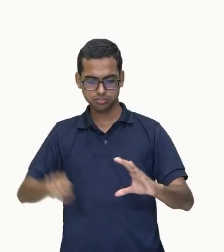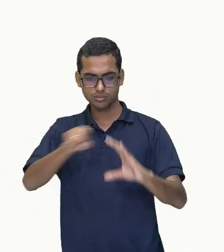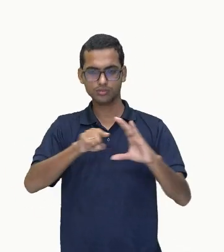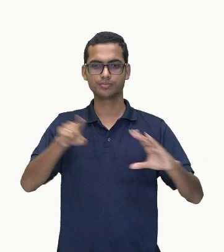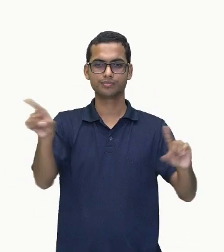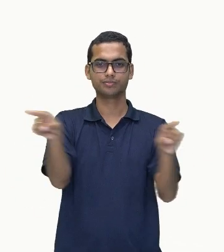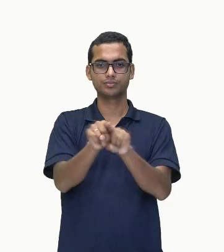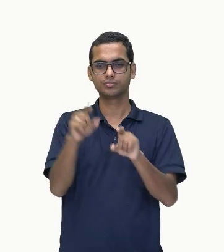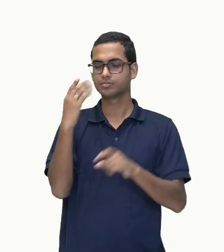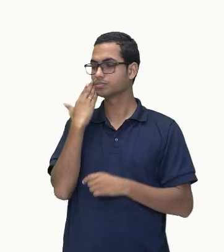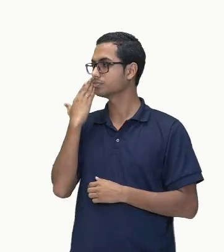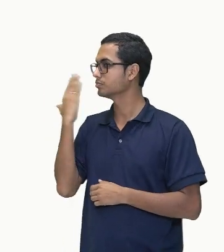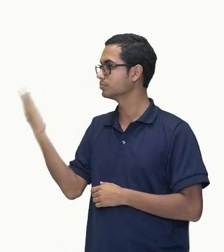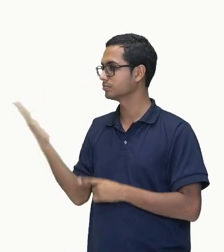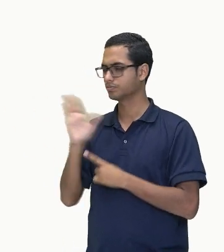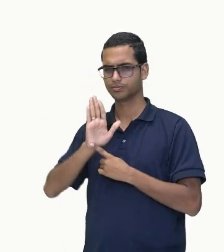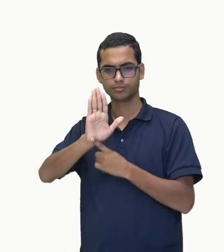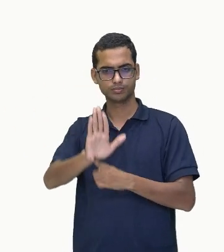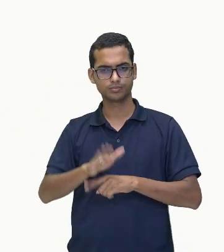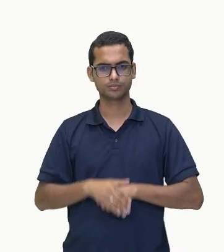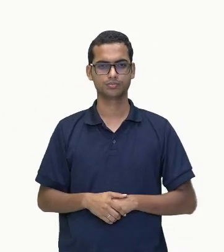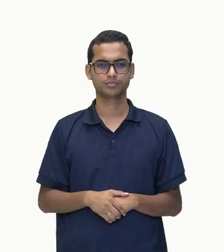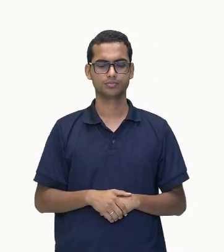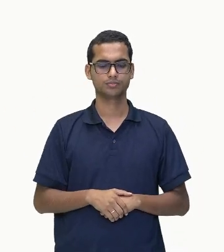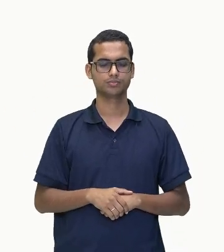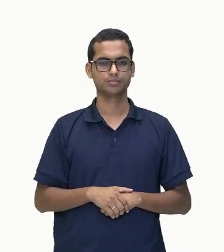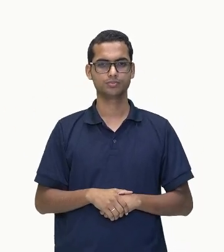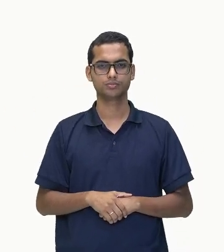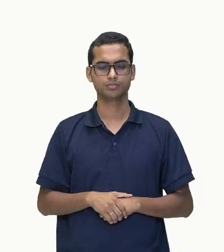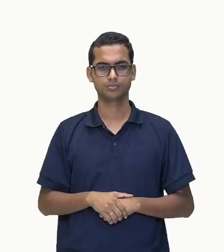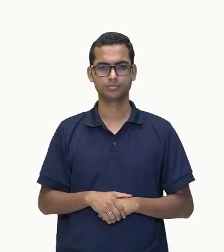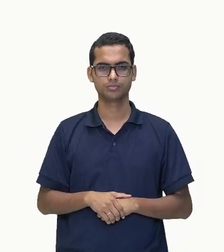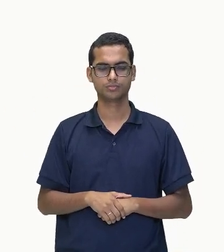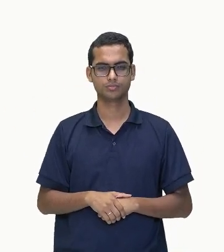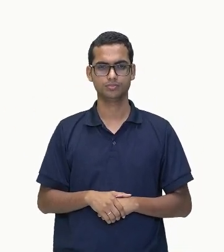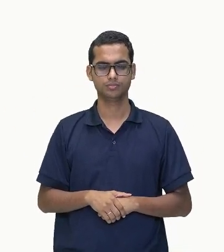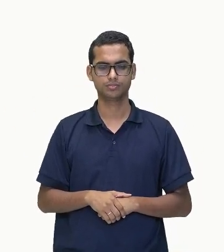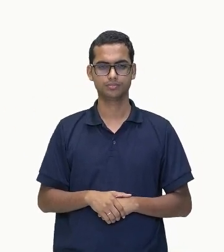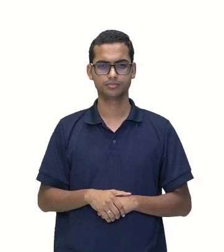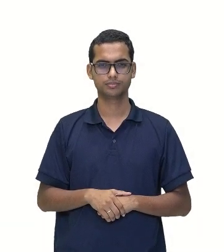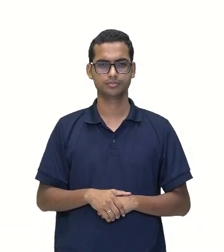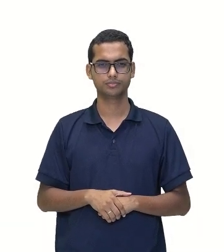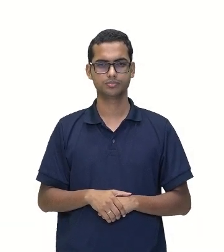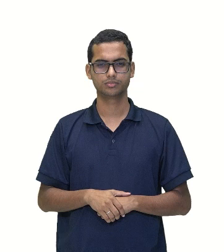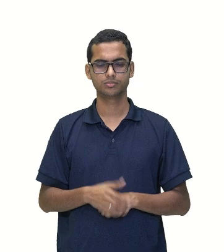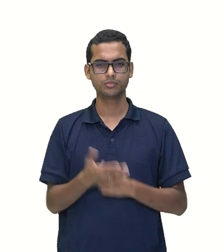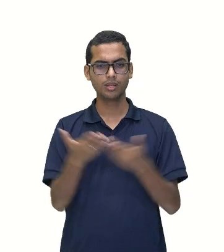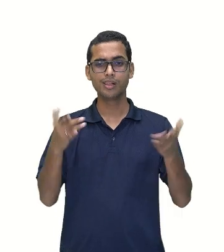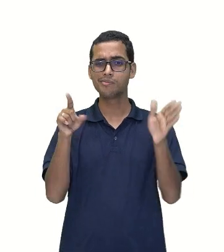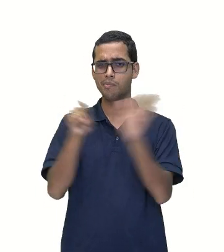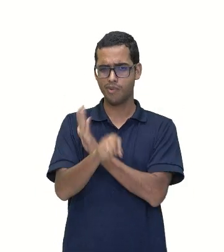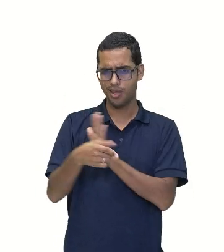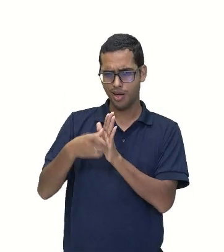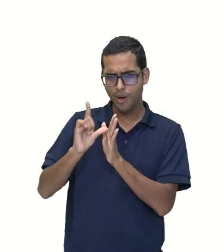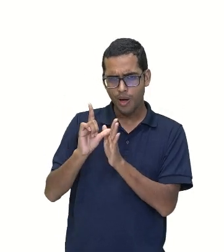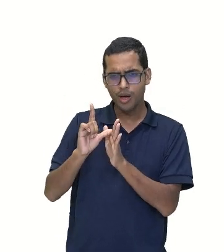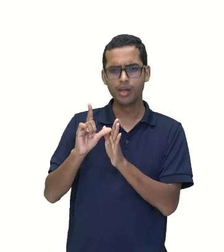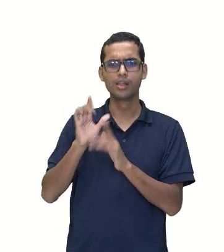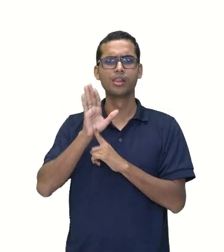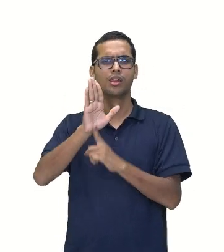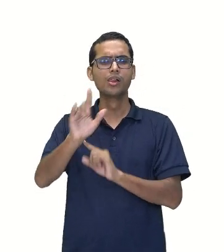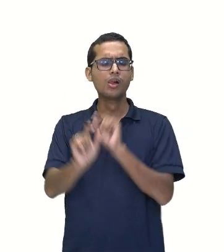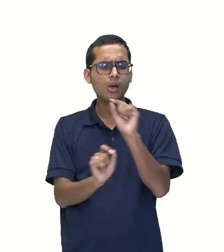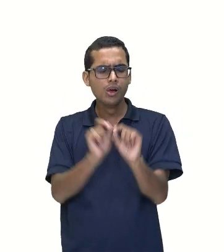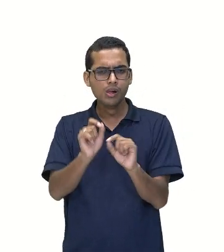circunferências menores dentro de uma maior. Na questão anterior, a gente tinha somente uma